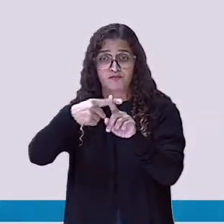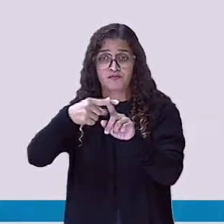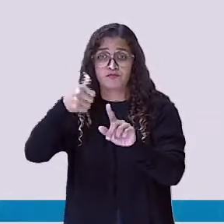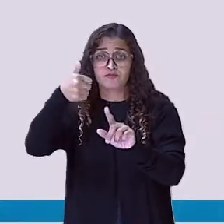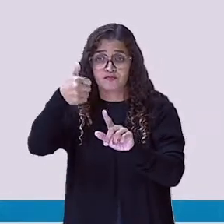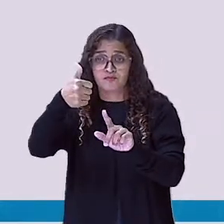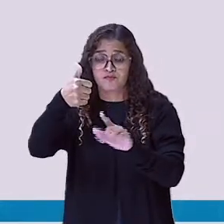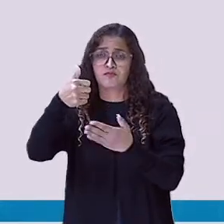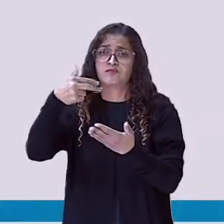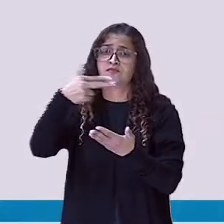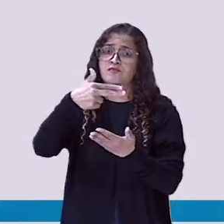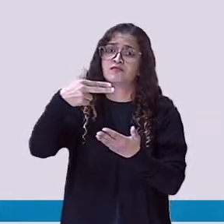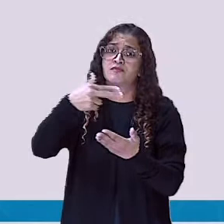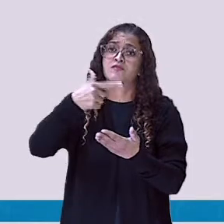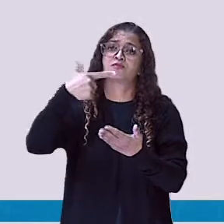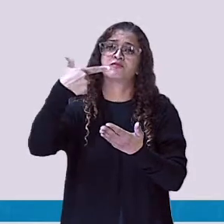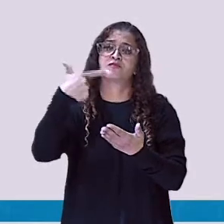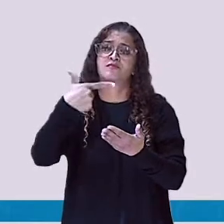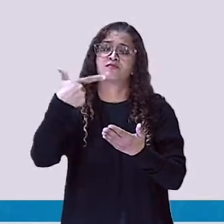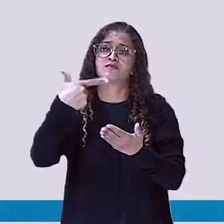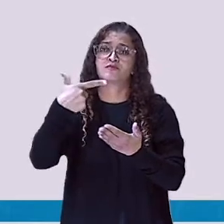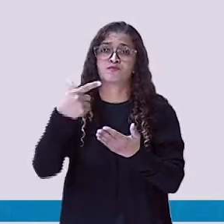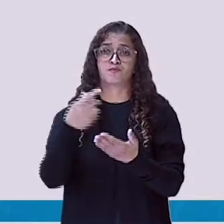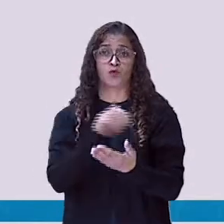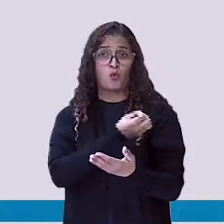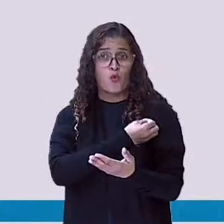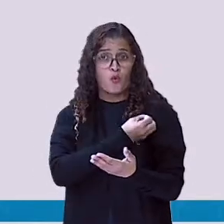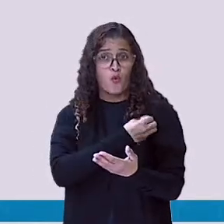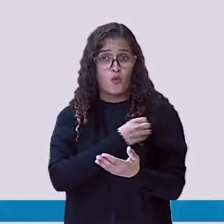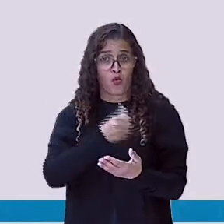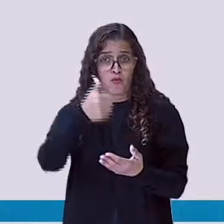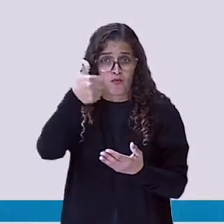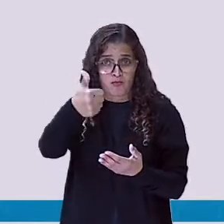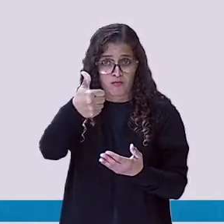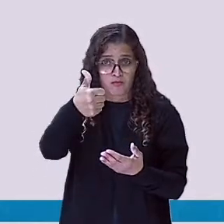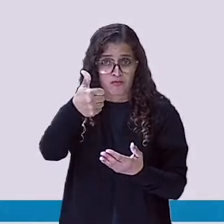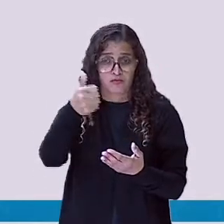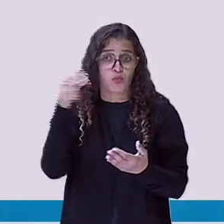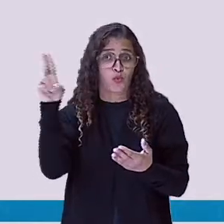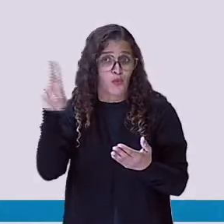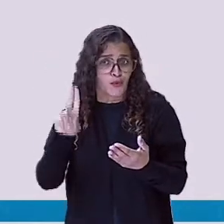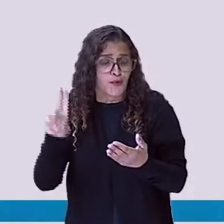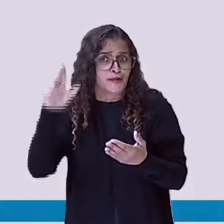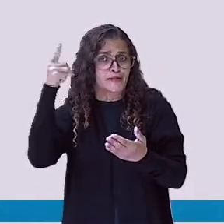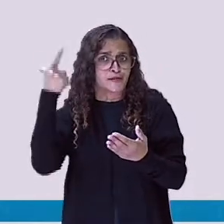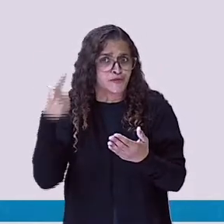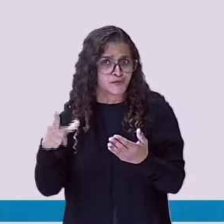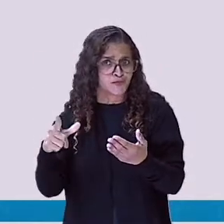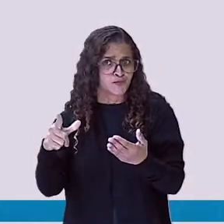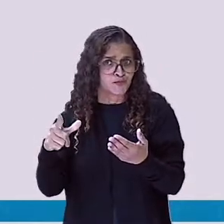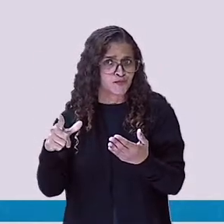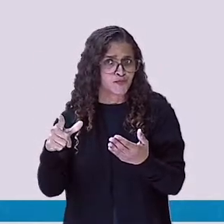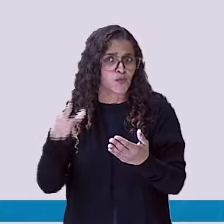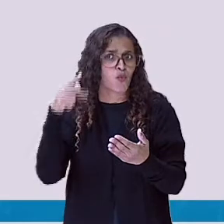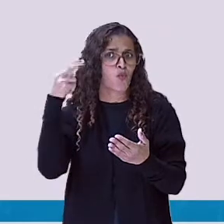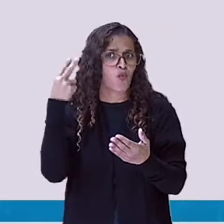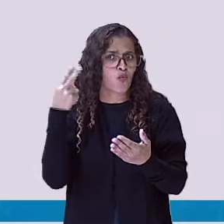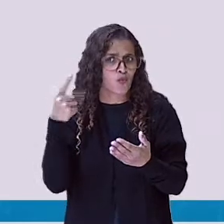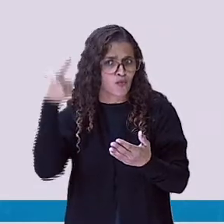2. Então, nós usamos o número 1, que é o mesmo número, o mesmo valor,